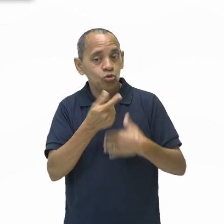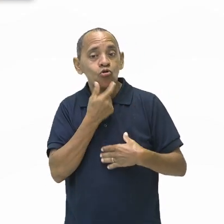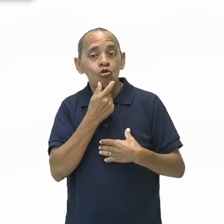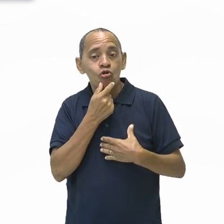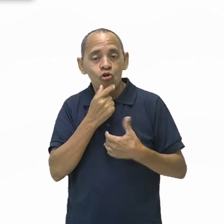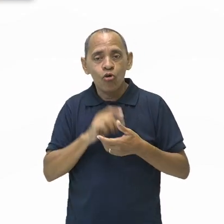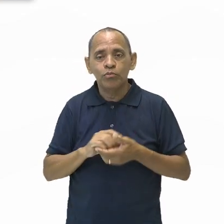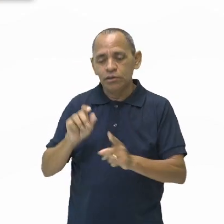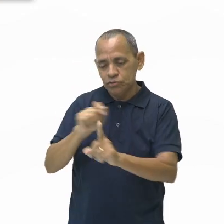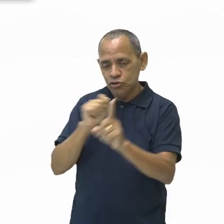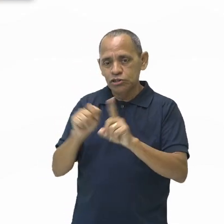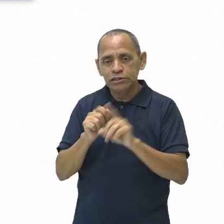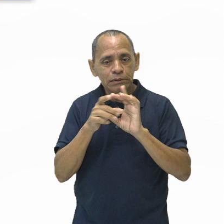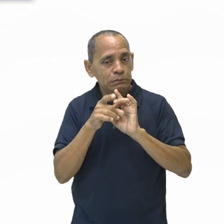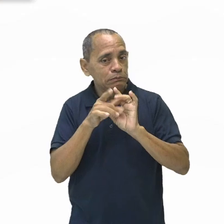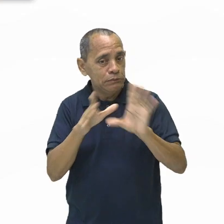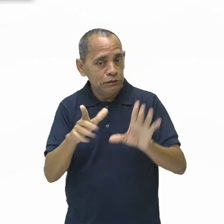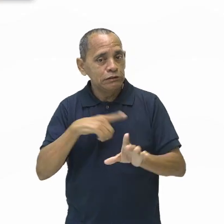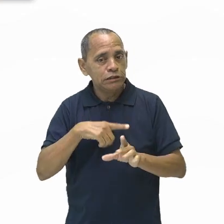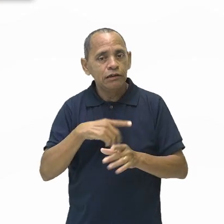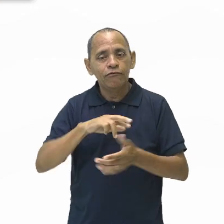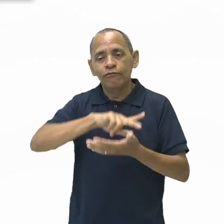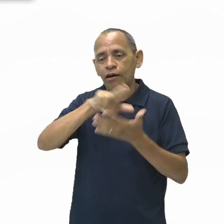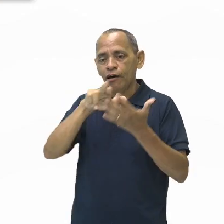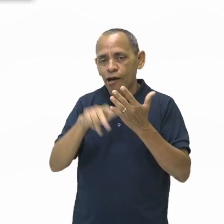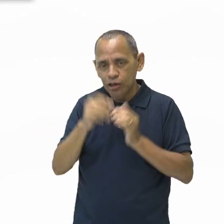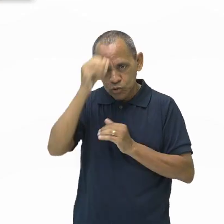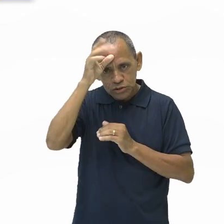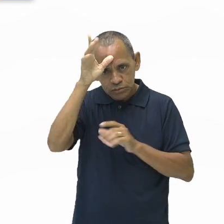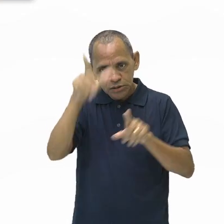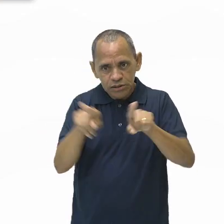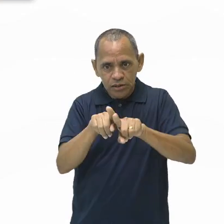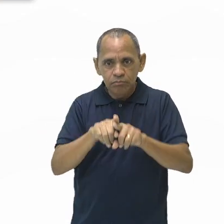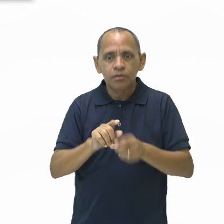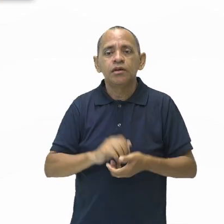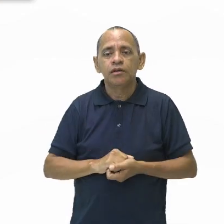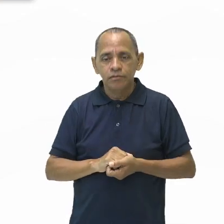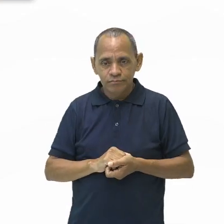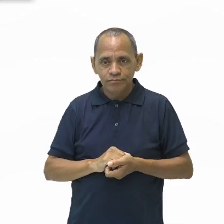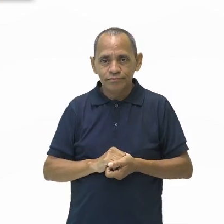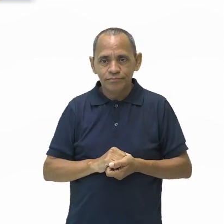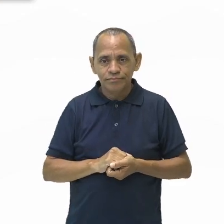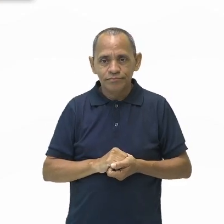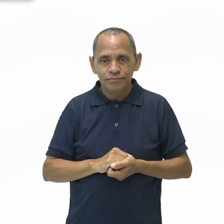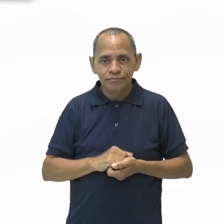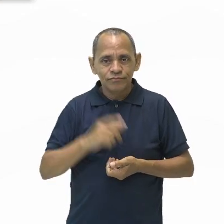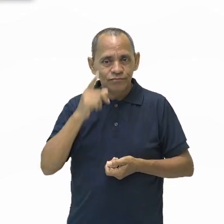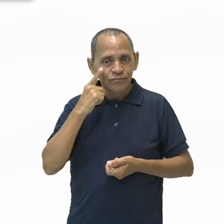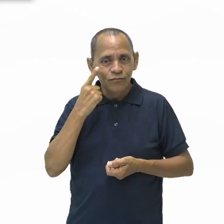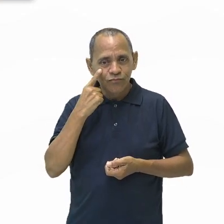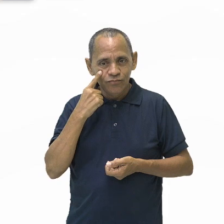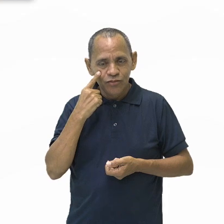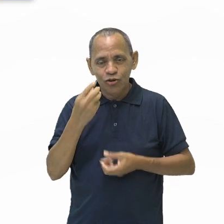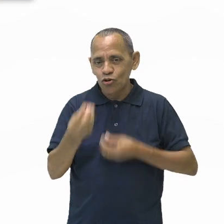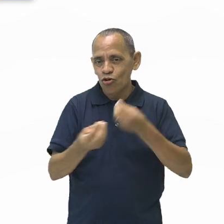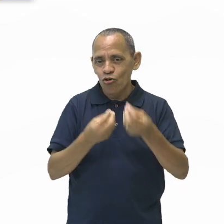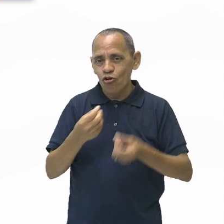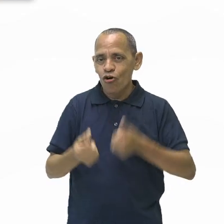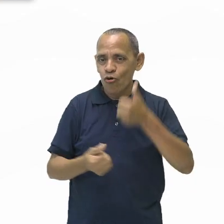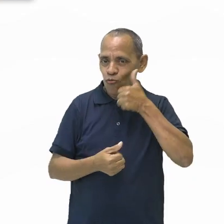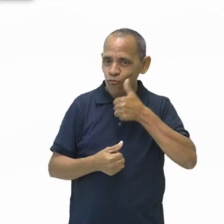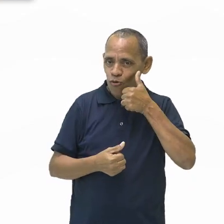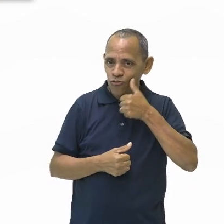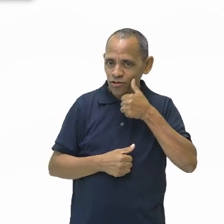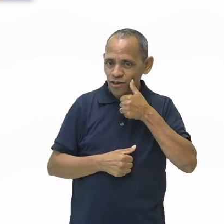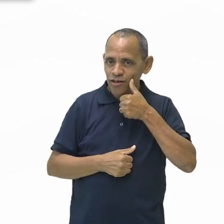ele ter tantos conhecimentos. A gente acabou de verificar como é que era a vida da mulher, né? Então, muito bem. Então, José de Alencar, um